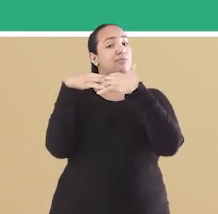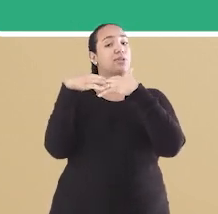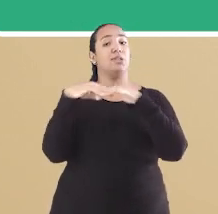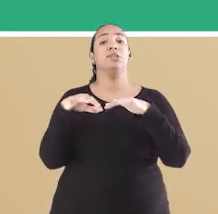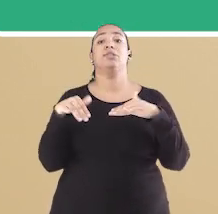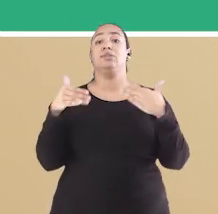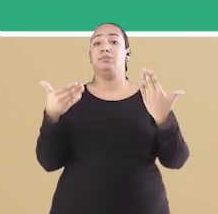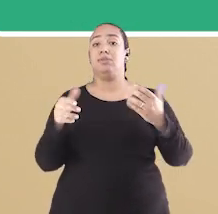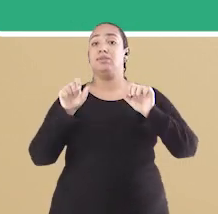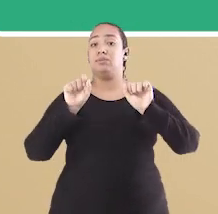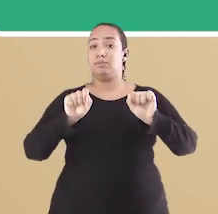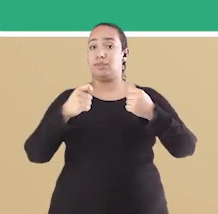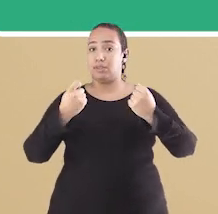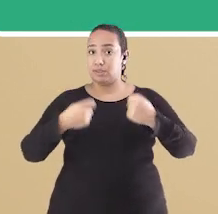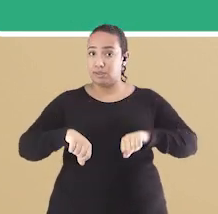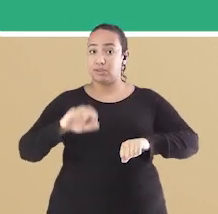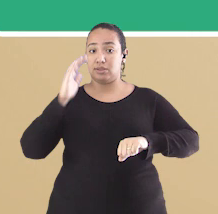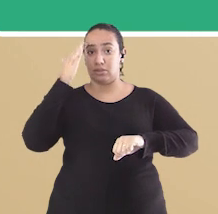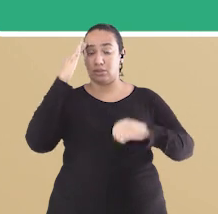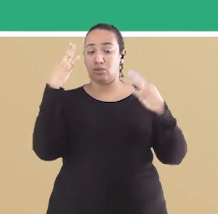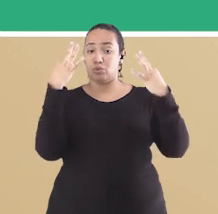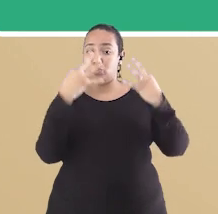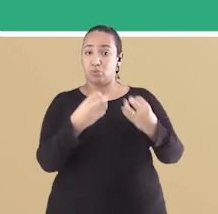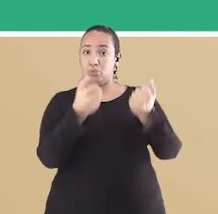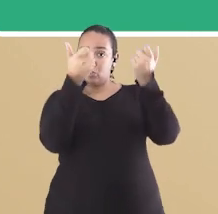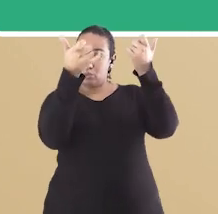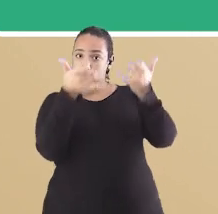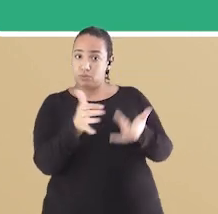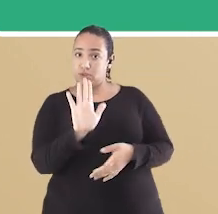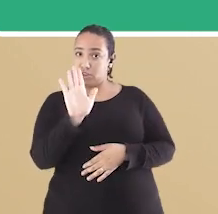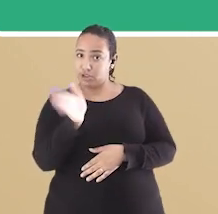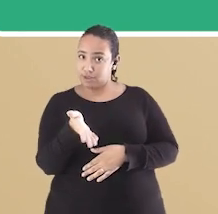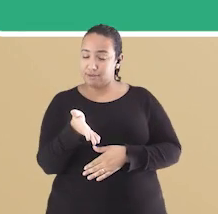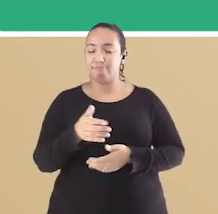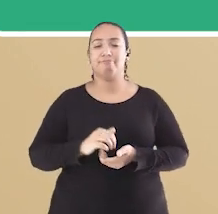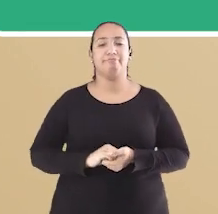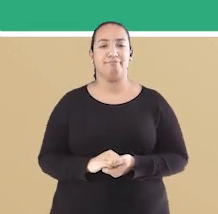claro, levando em conta tudo que já foi falado aqui a respeito deste assunto, ok?